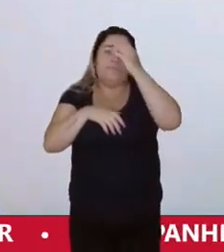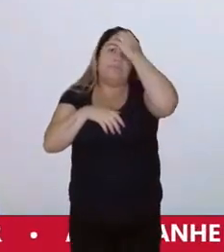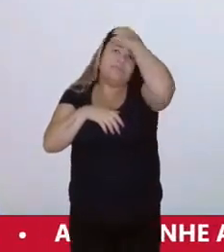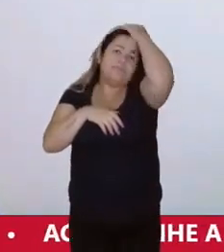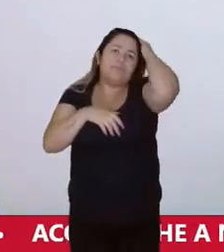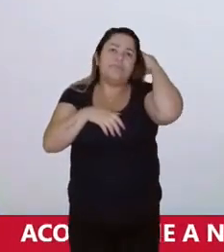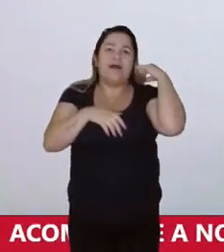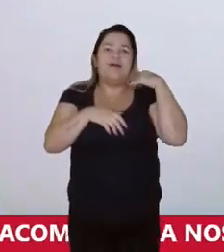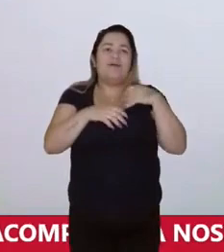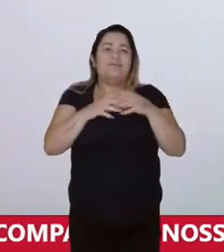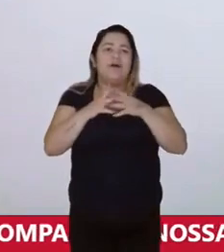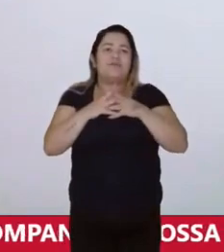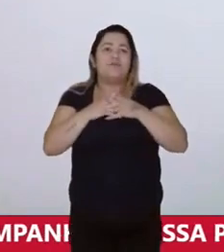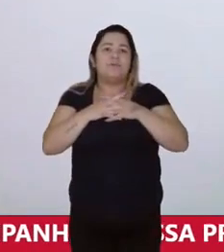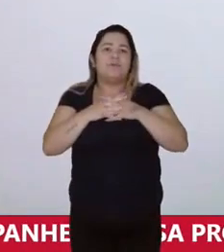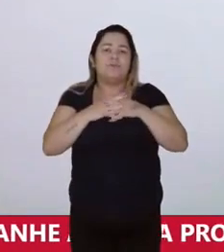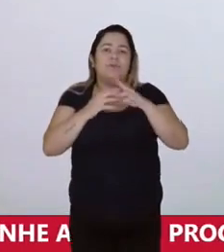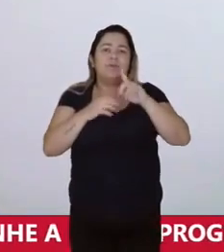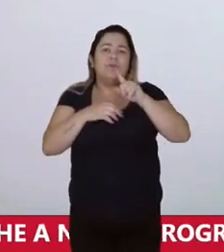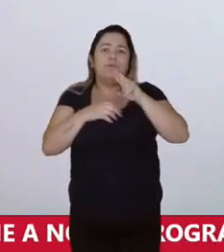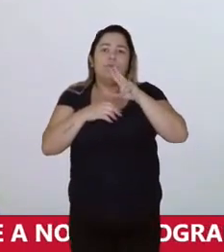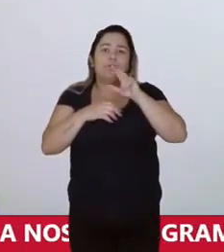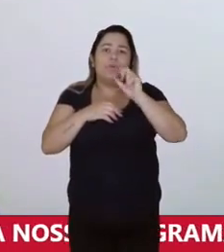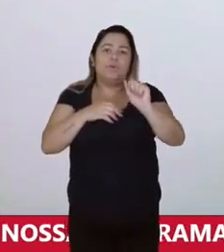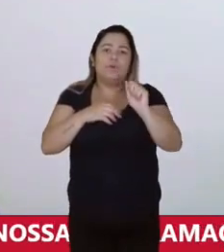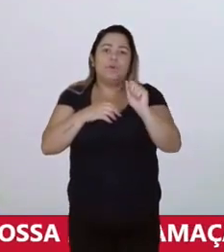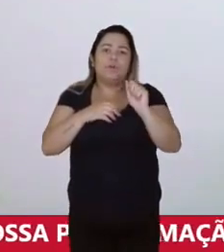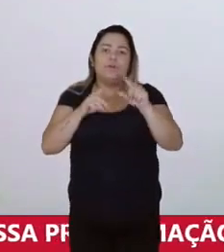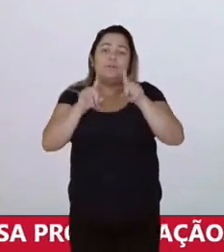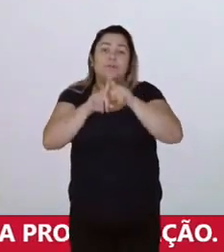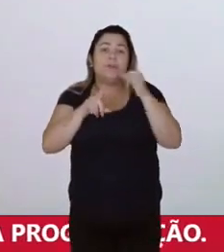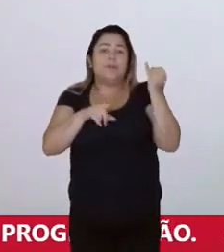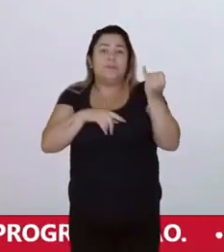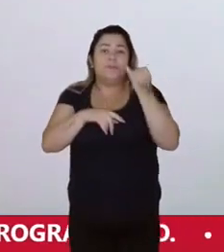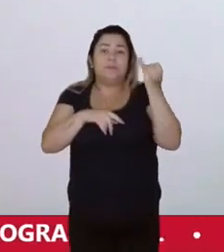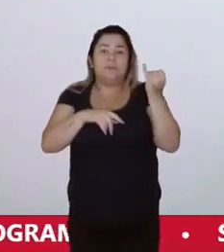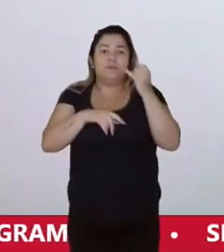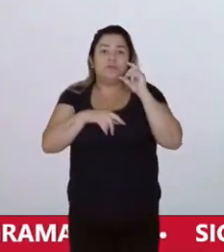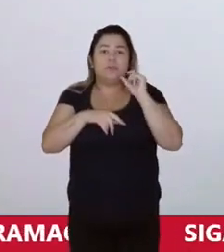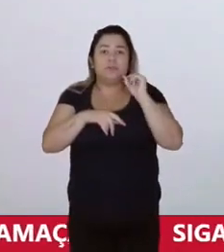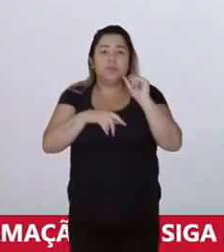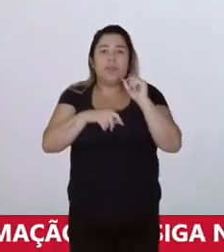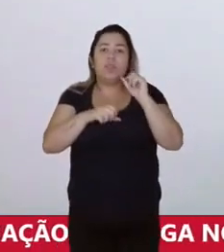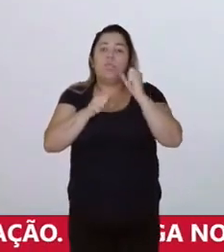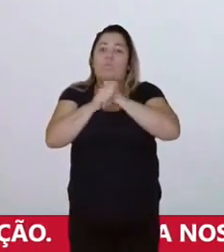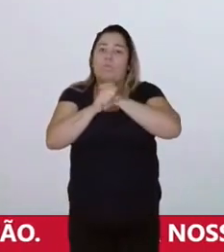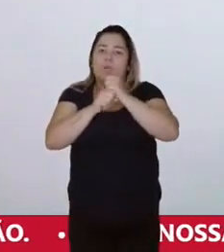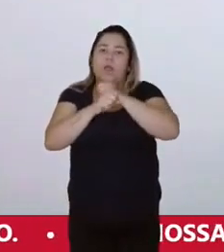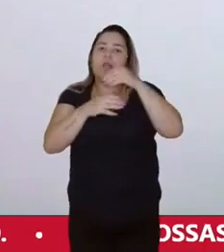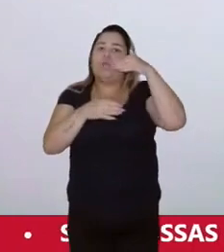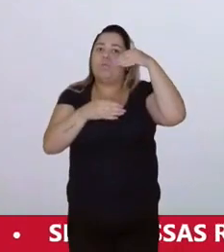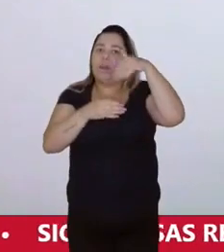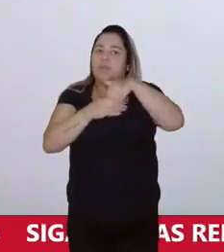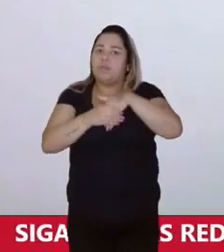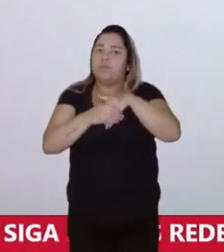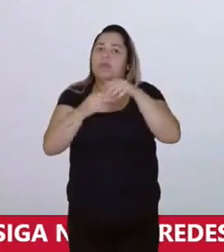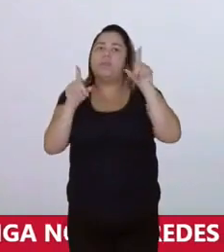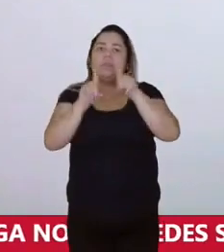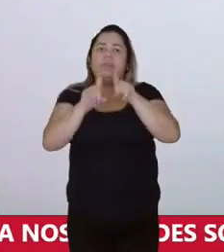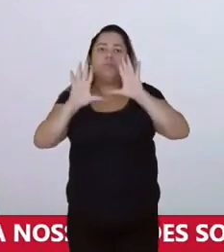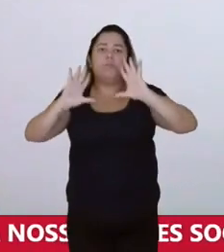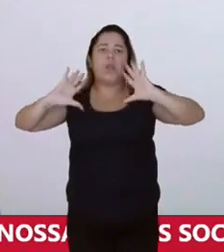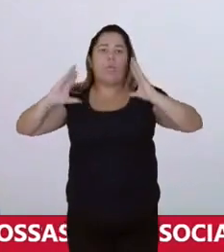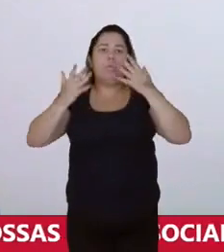presidente Lula, da presidenta Dilma. E é importante, no ano eleitoral também, o PT